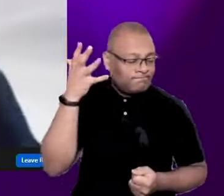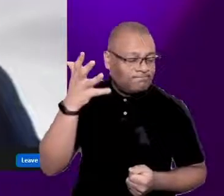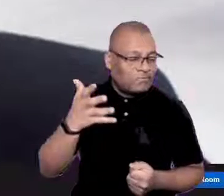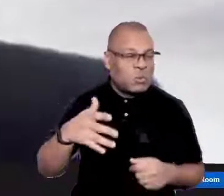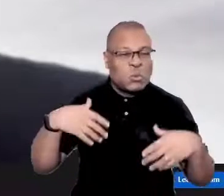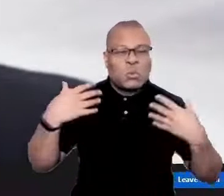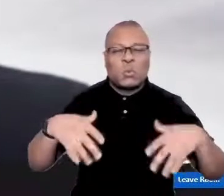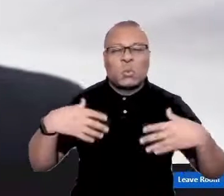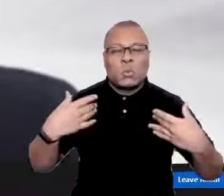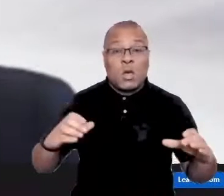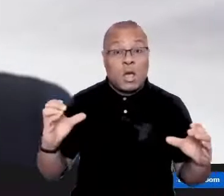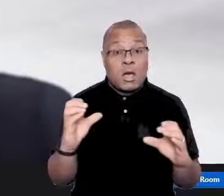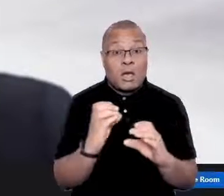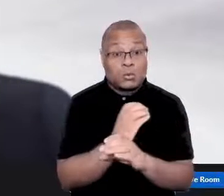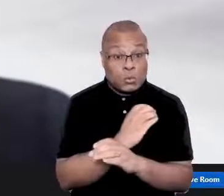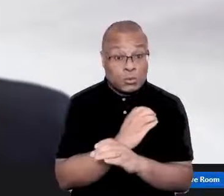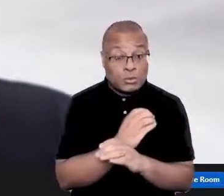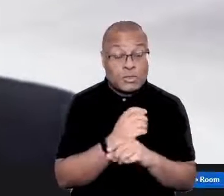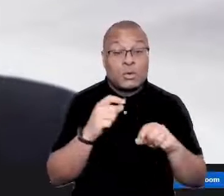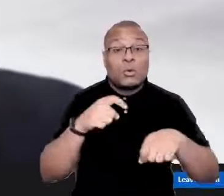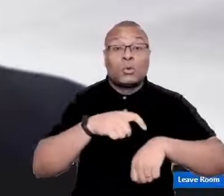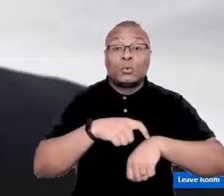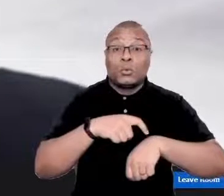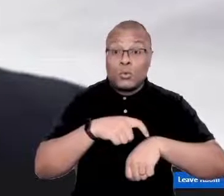aqui o fechamento da nossa sessão.